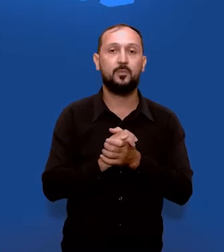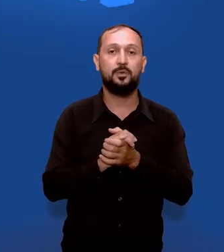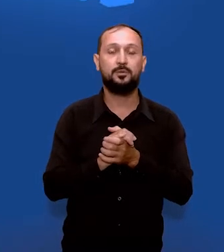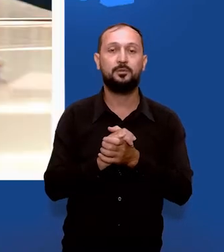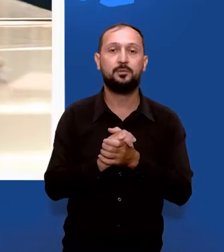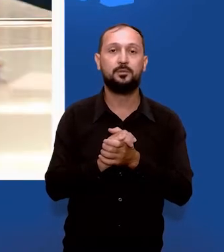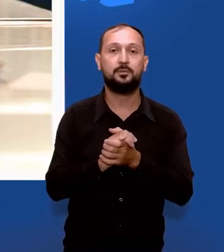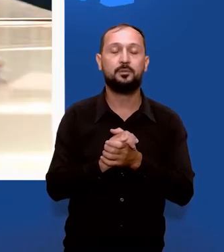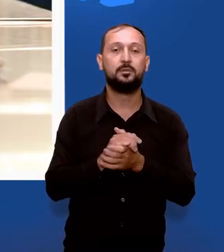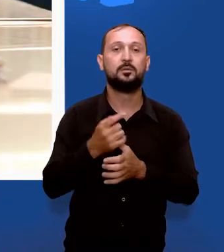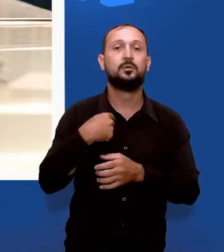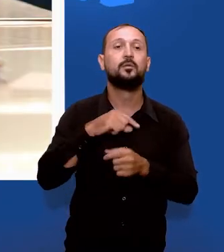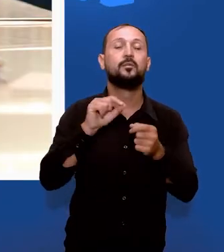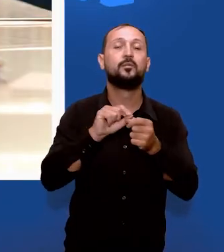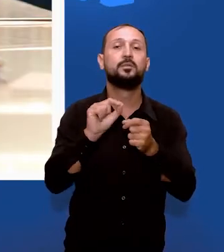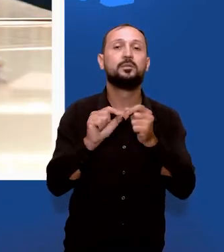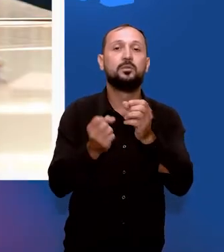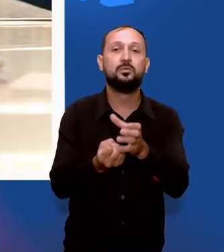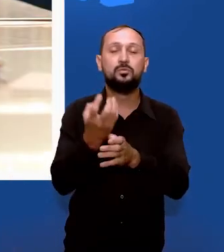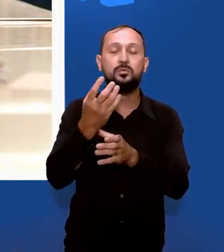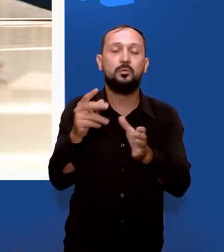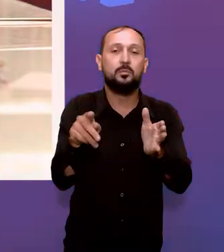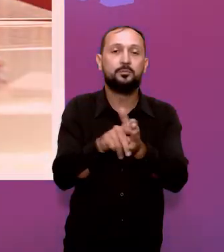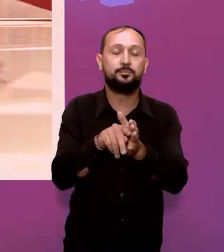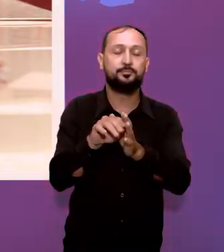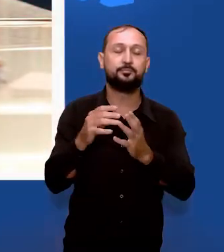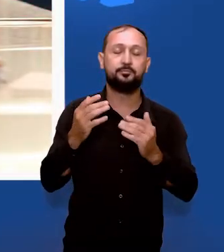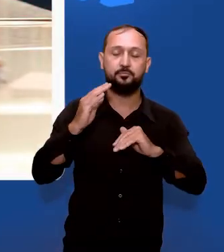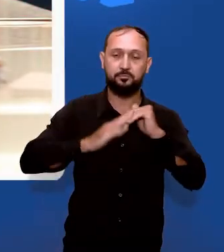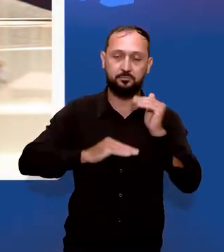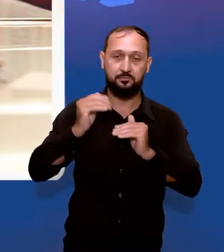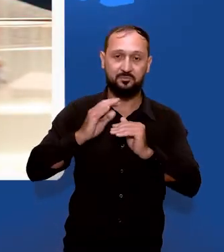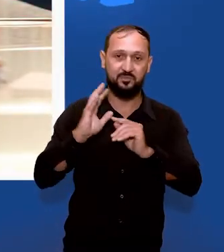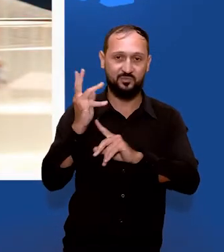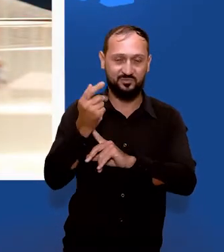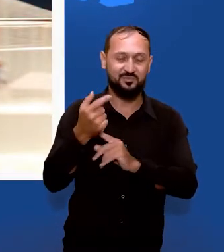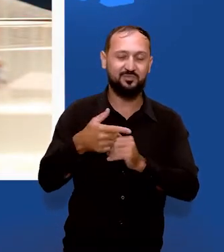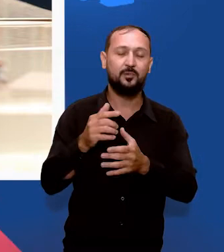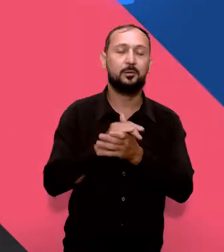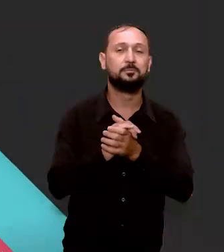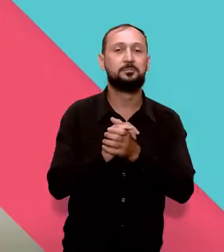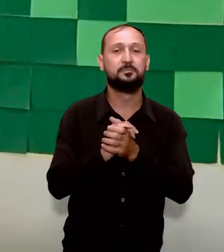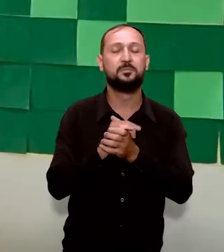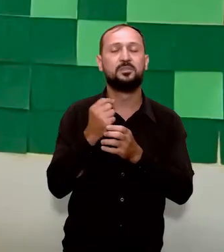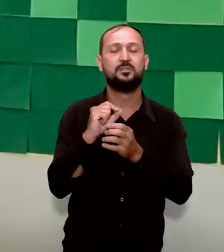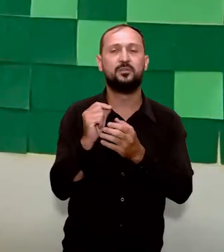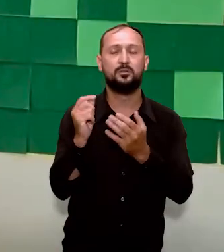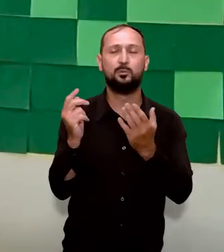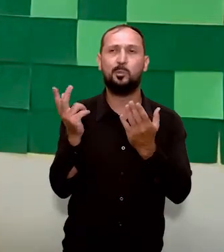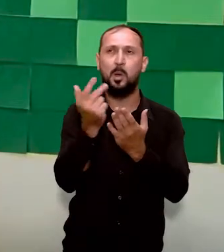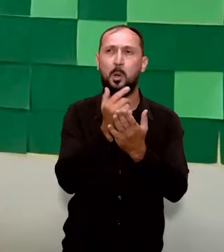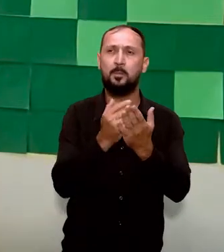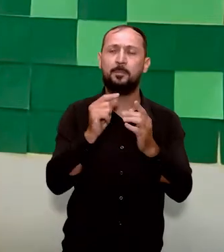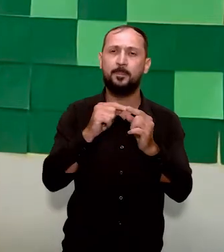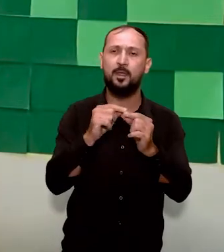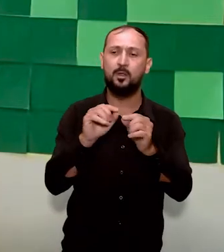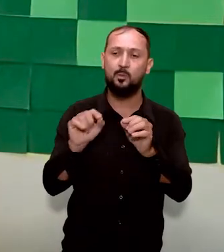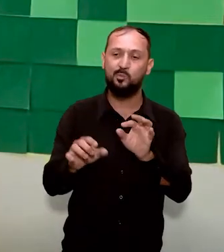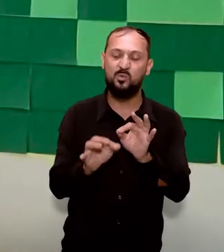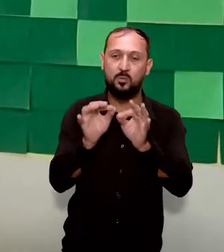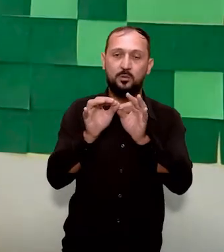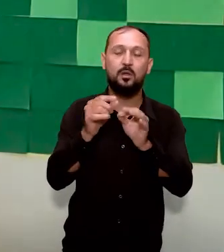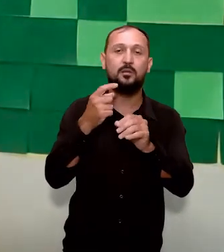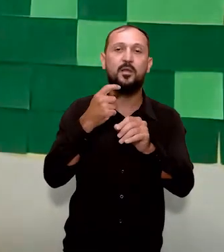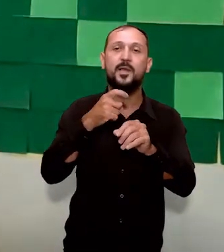né, a gente fazia uma criação artística. Eu lembro que a gente até fez uma obra que era